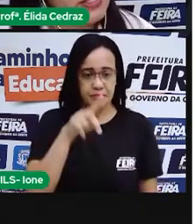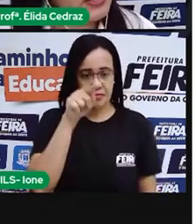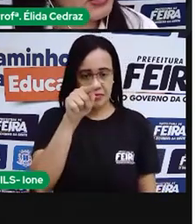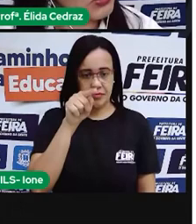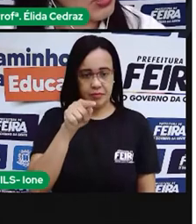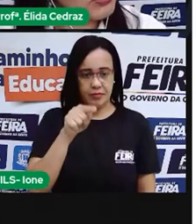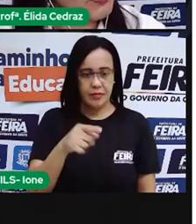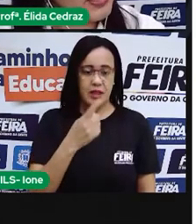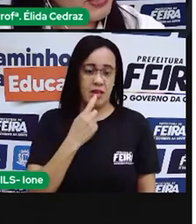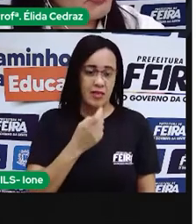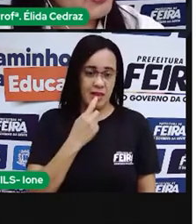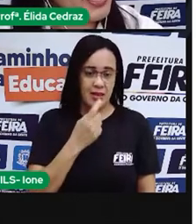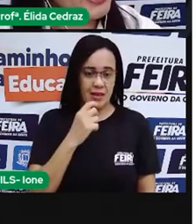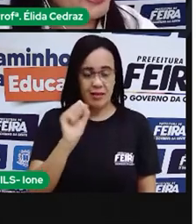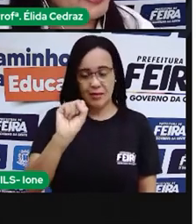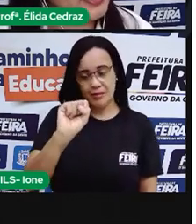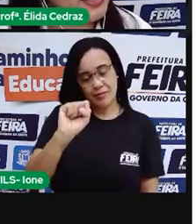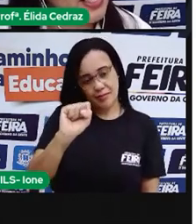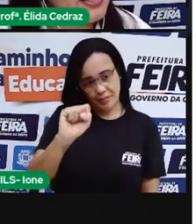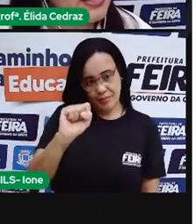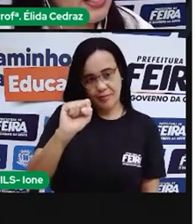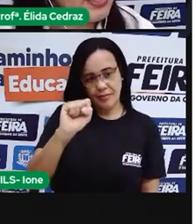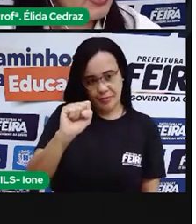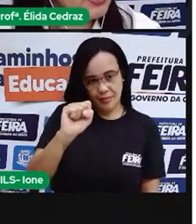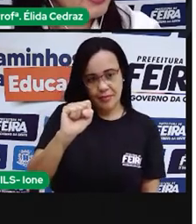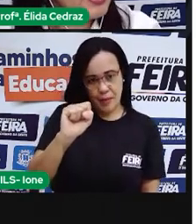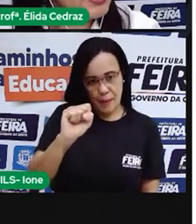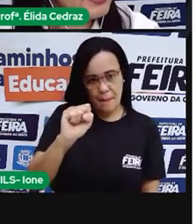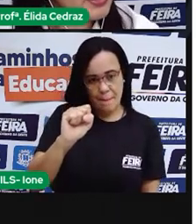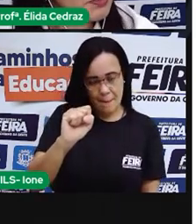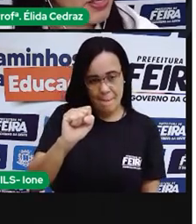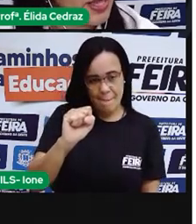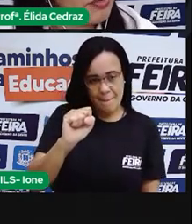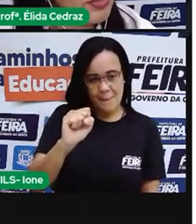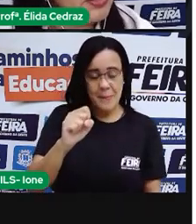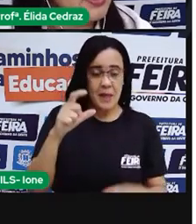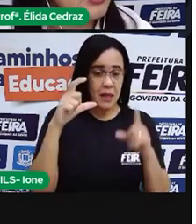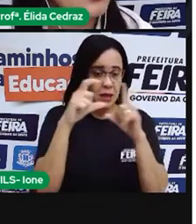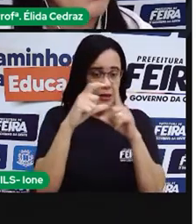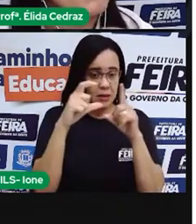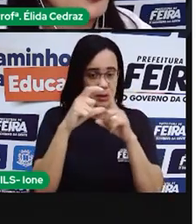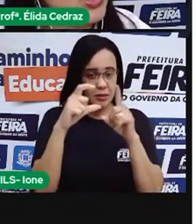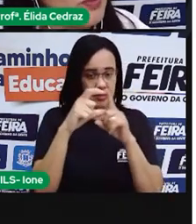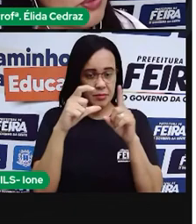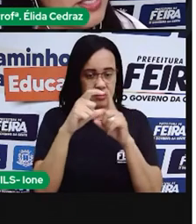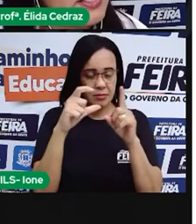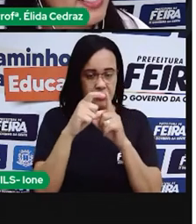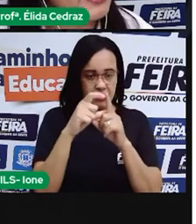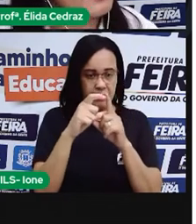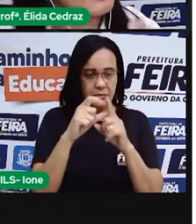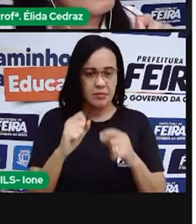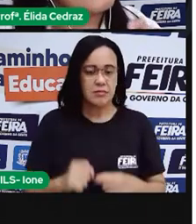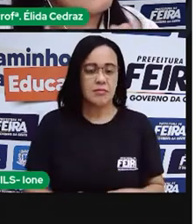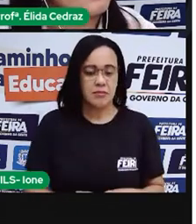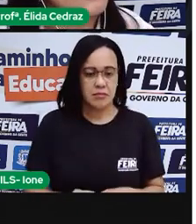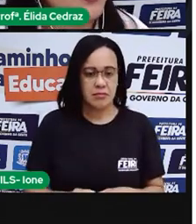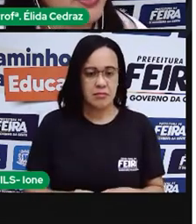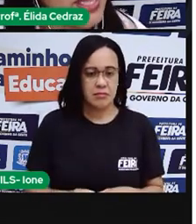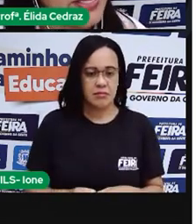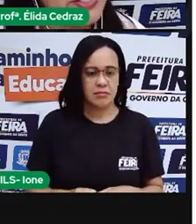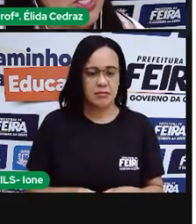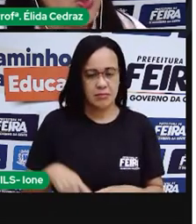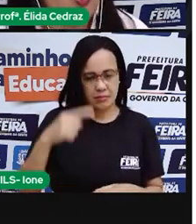Todas as vezes em que nós falamos a letra S nessas palavras, só por estarem entre